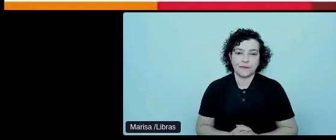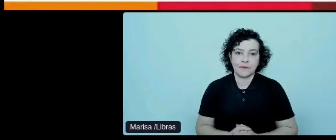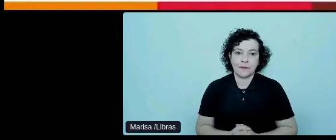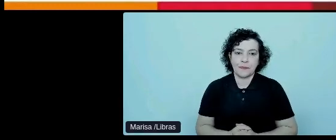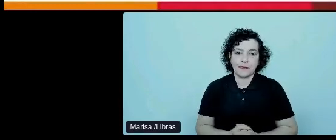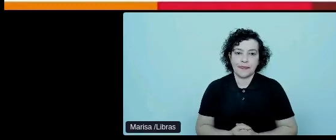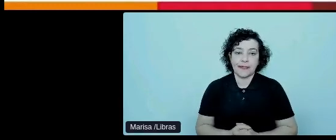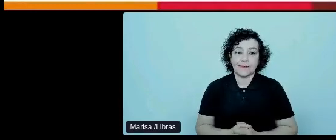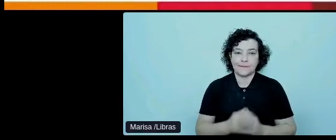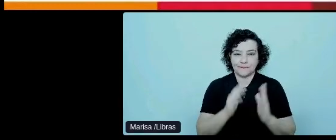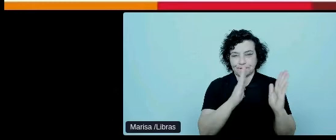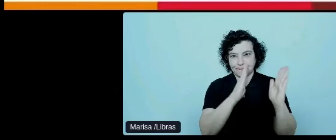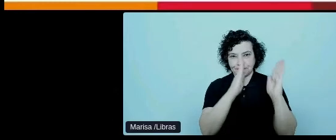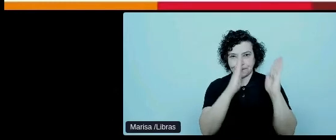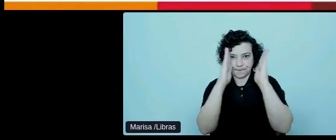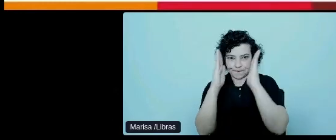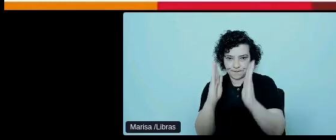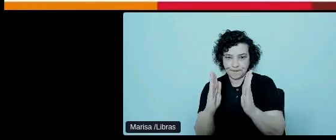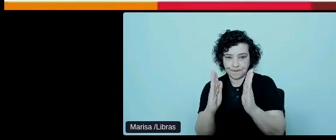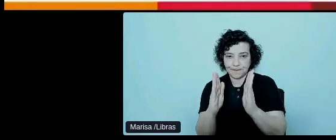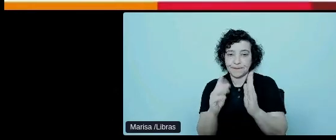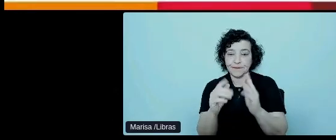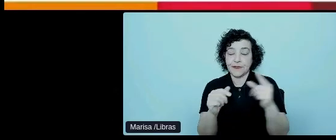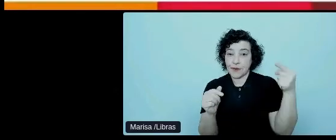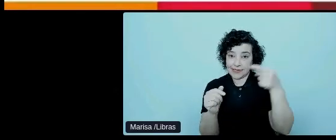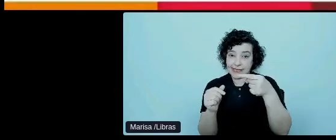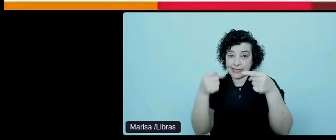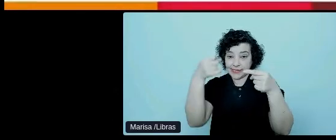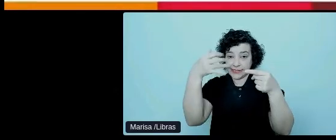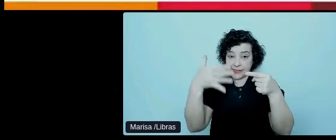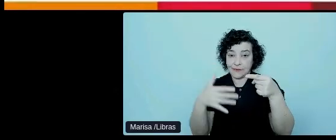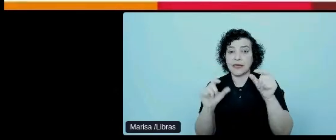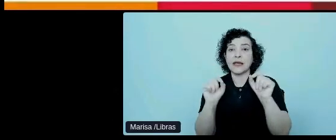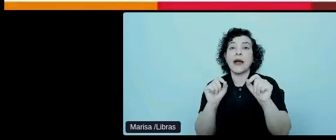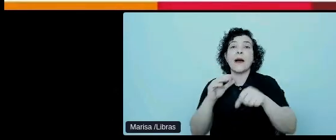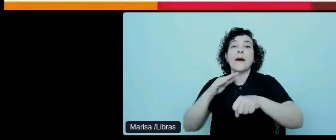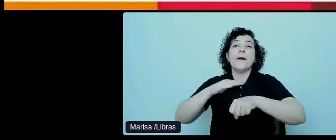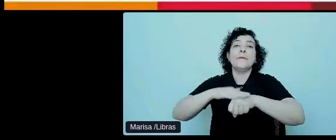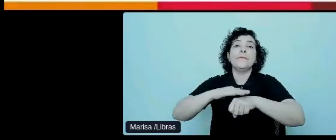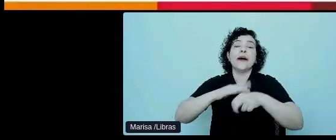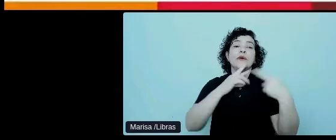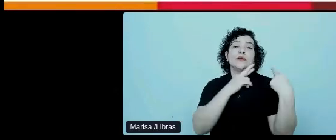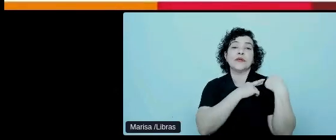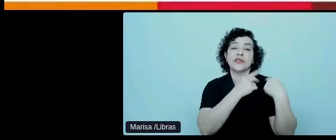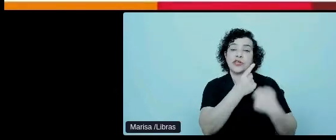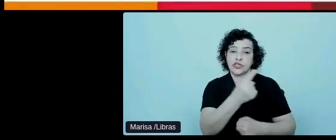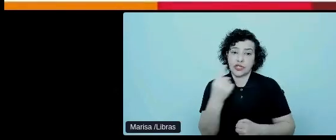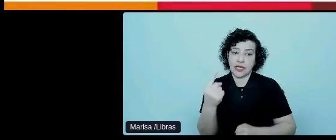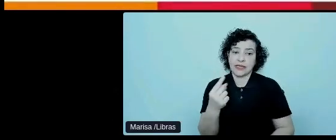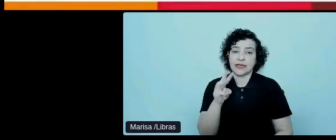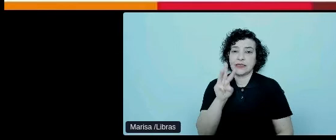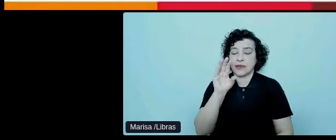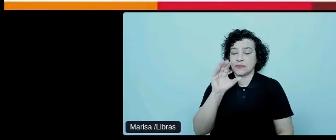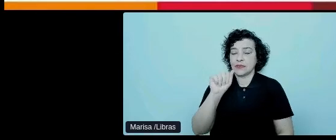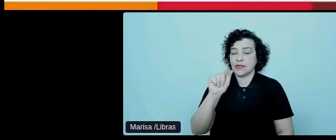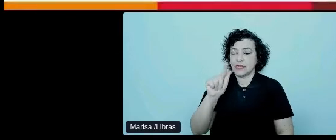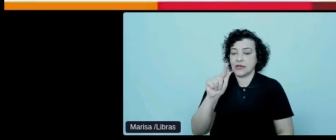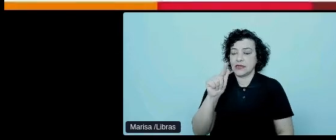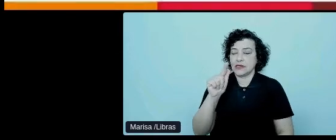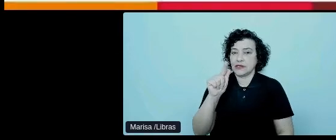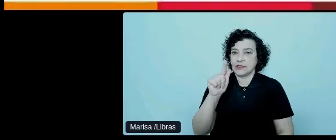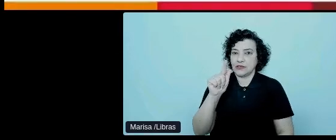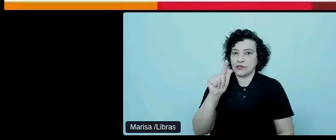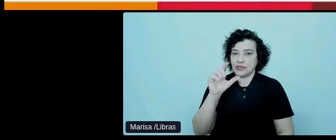Saindo desse post-it amarelo, eu tenho uma seta que diz quem faz o quê. Então, a WCAG 3.0, ela vai me